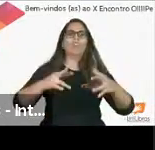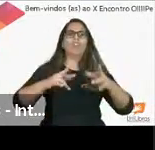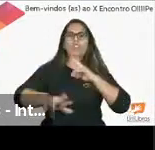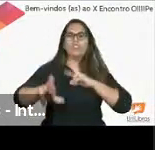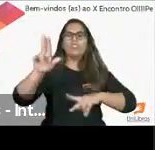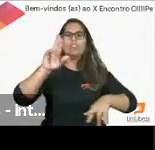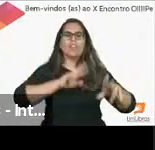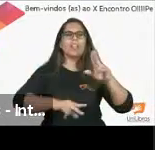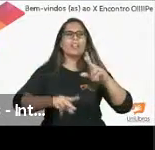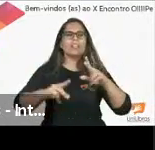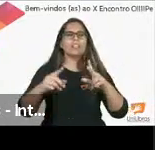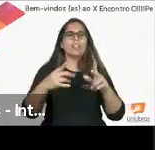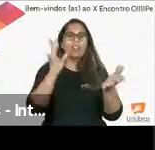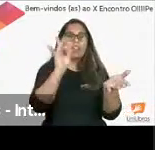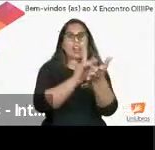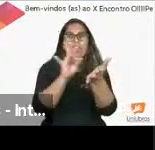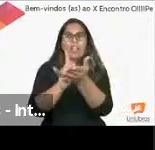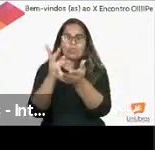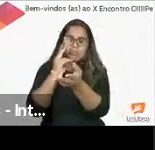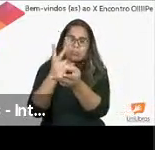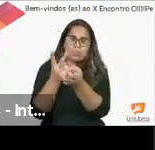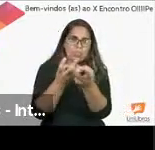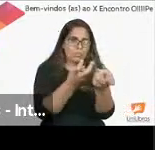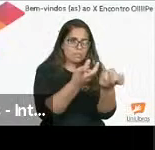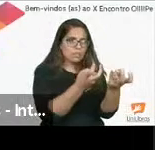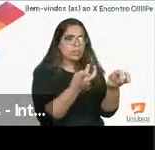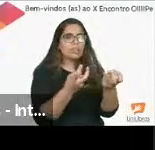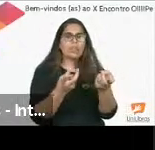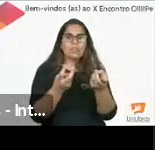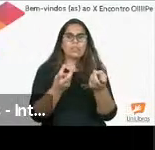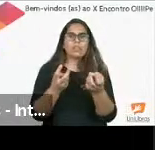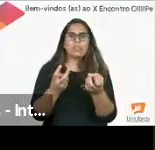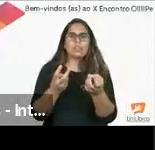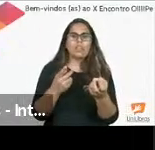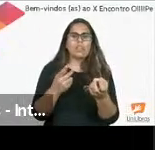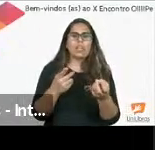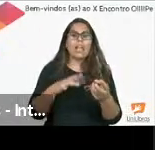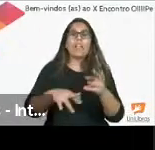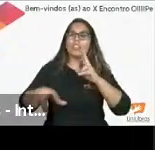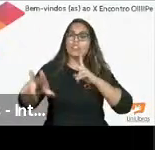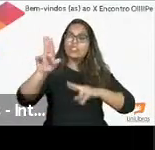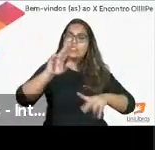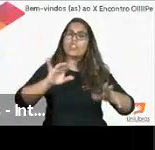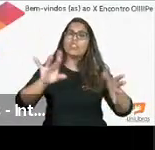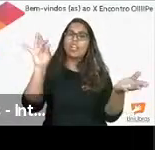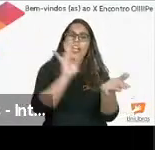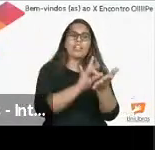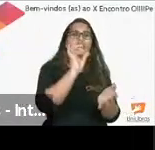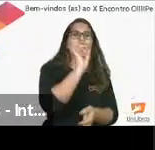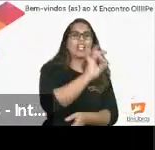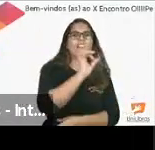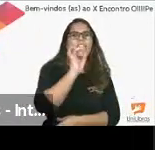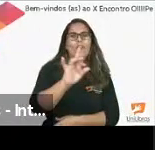da realidade, ou de forma ainda mais radical, as diferentes realidades de cada um de